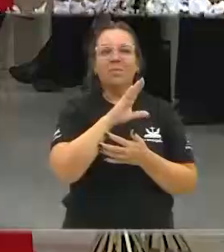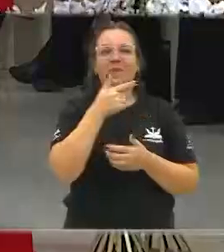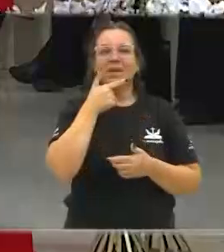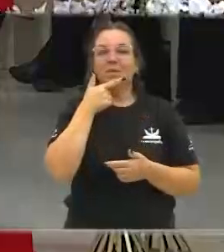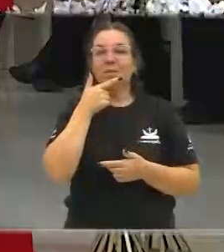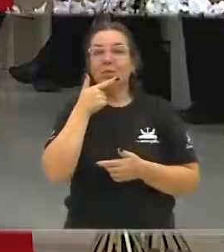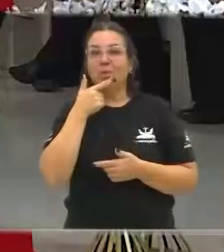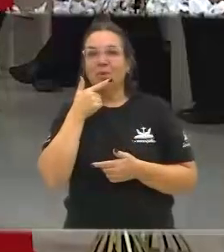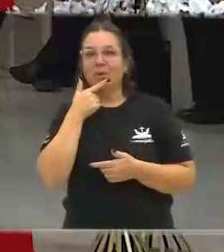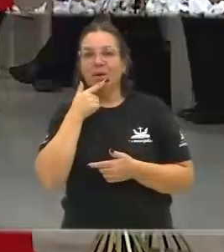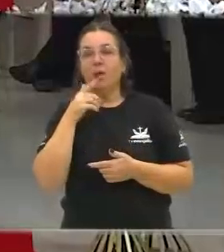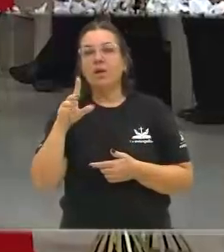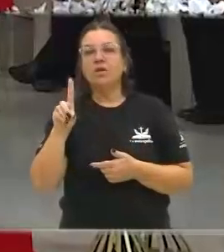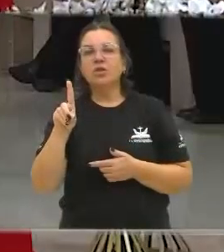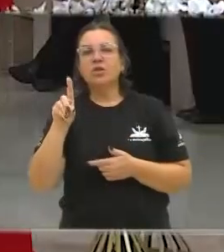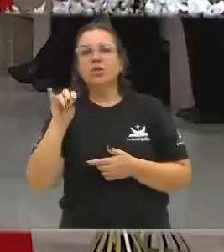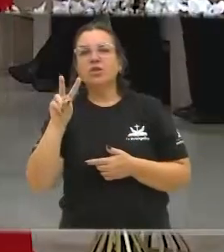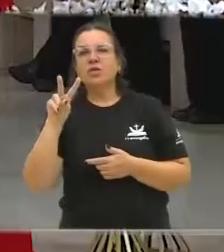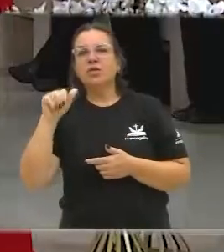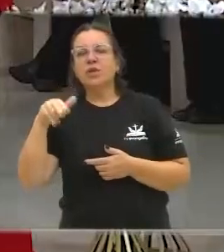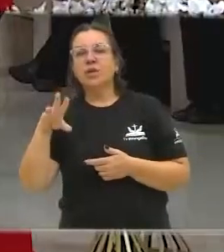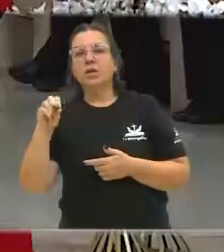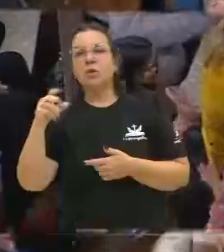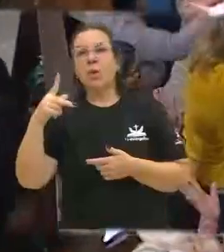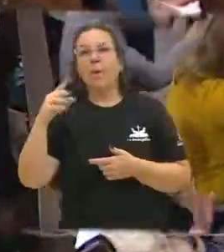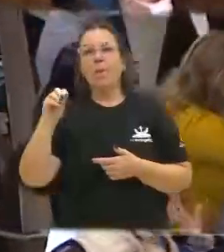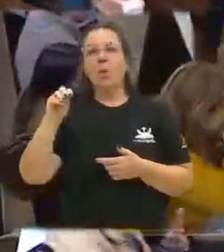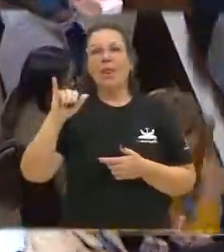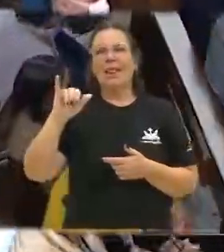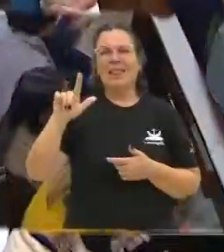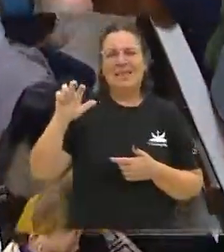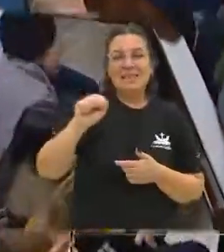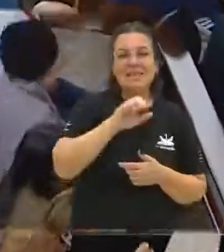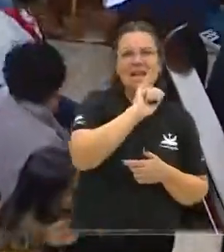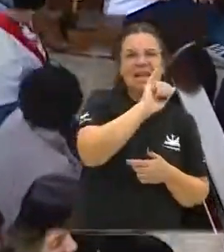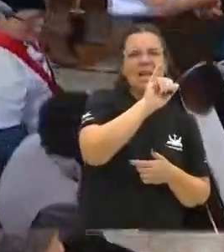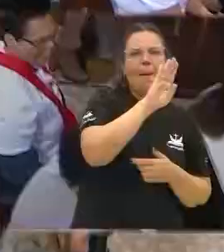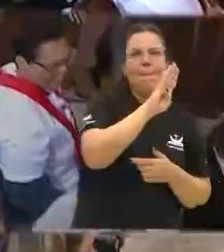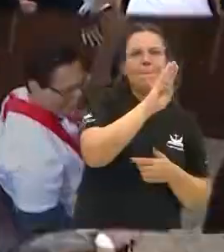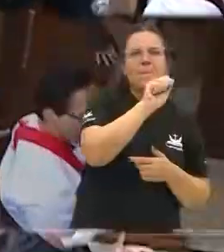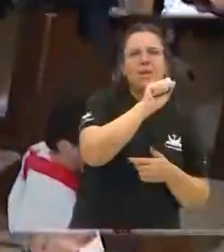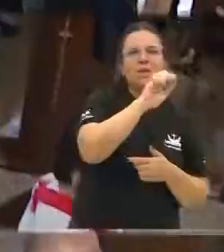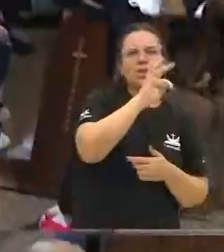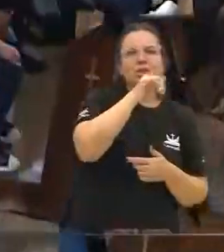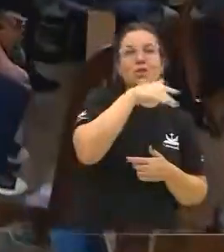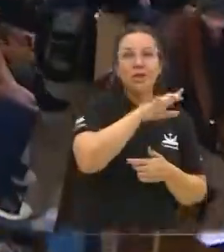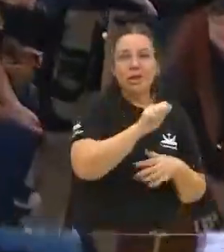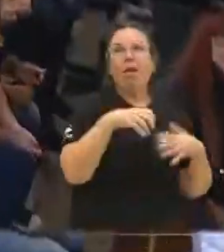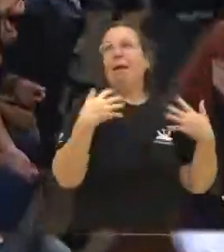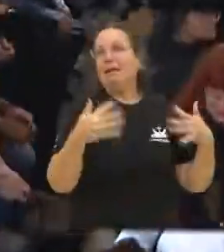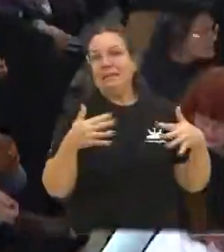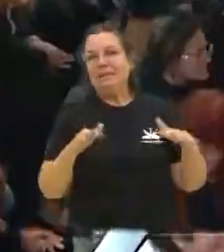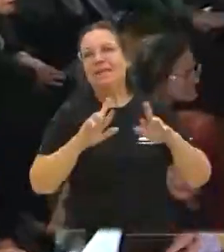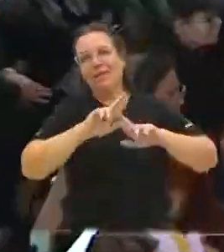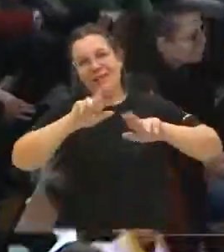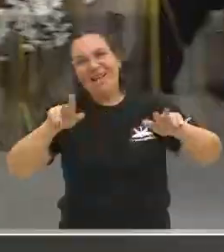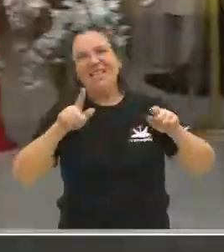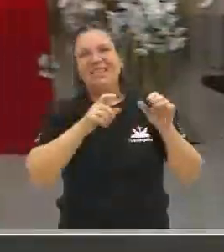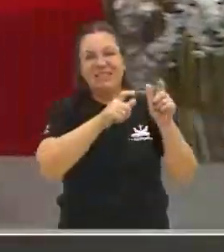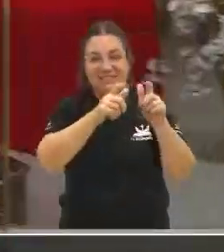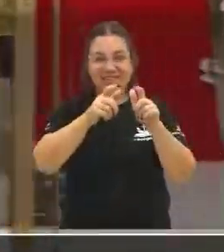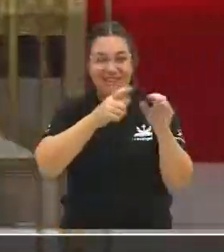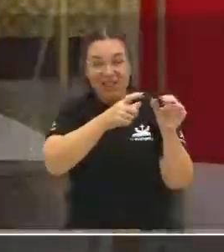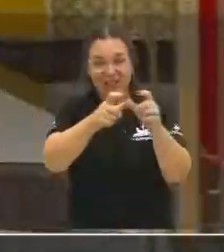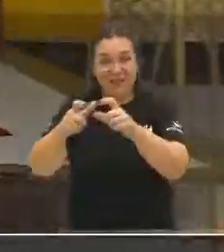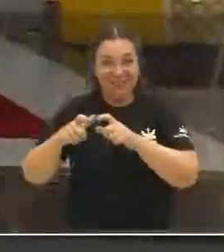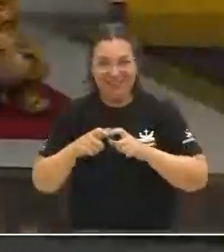padre. Divinópolis, Ipatinga, Minas Gerais, é um prazer. Pois bem,